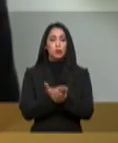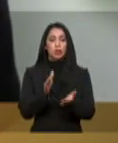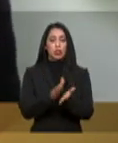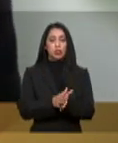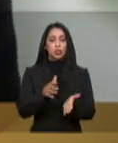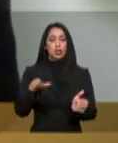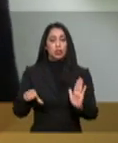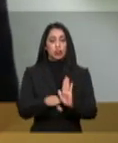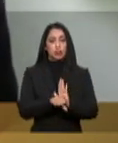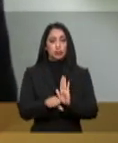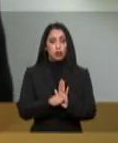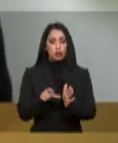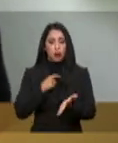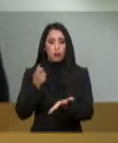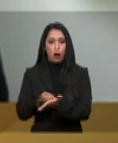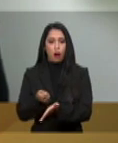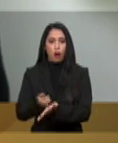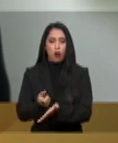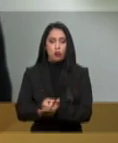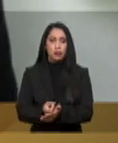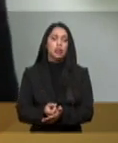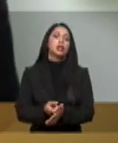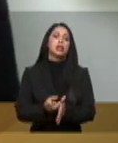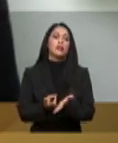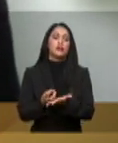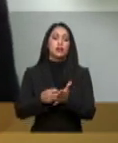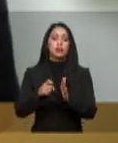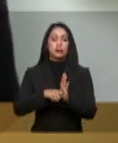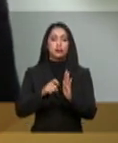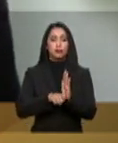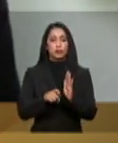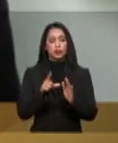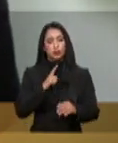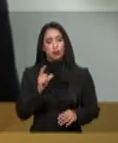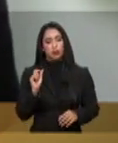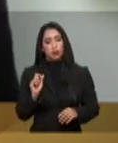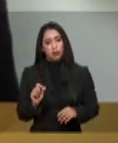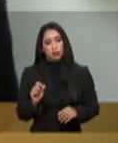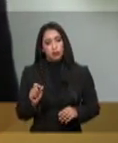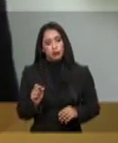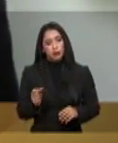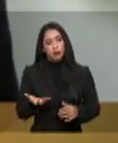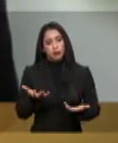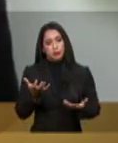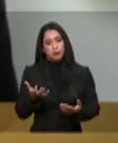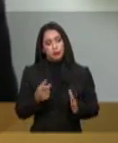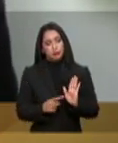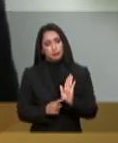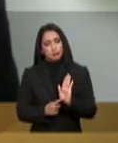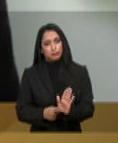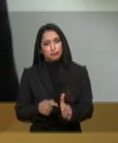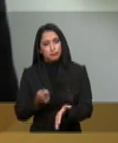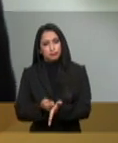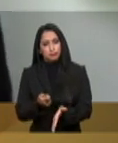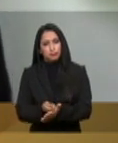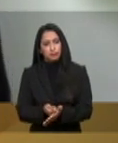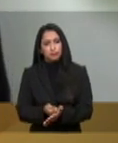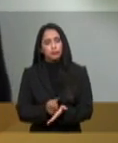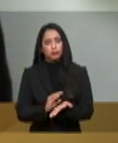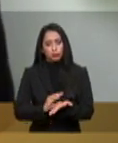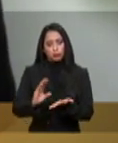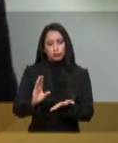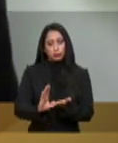branca. Meio de cobrança de dívidas fiscais, notadamente quando sequer restou demonstrada a exigência do crédito tributário